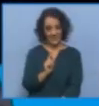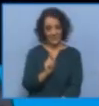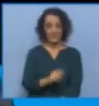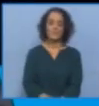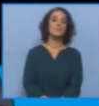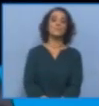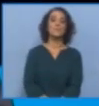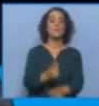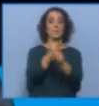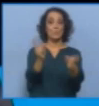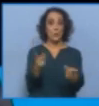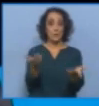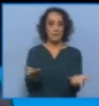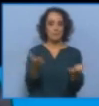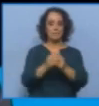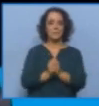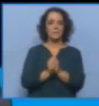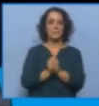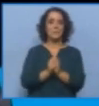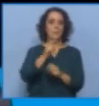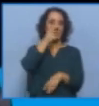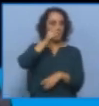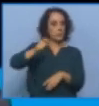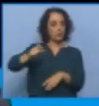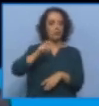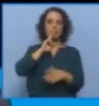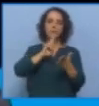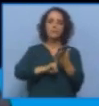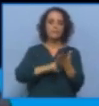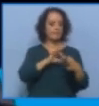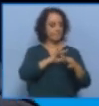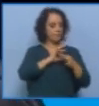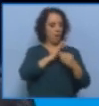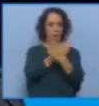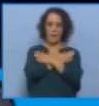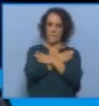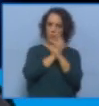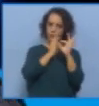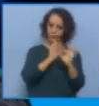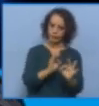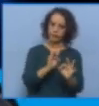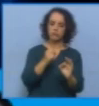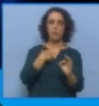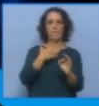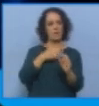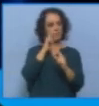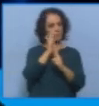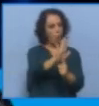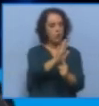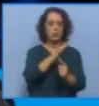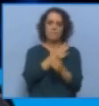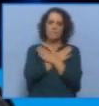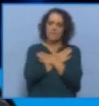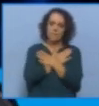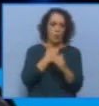Porque as pessoas que são verdadeiramente nossas amigas e de quem nós queremos mostrar a estima e a gratidão,